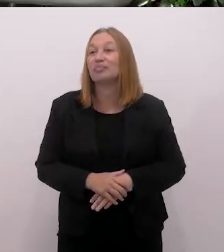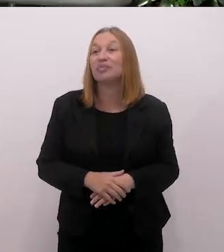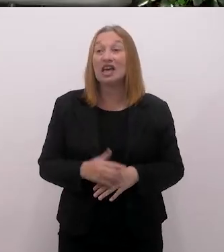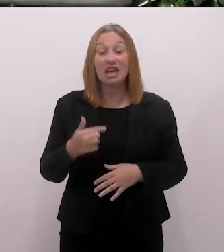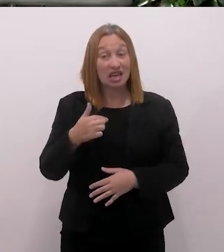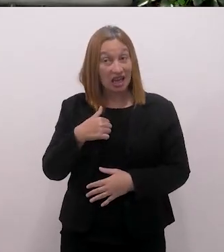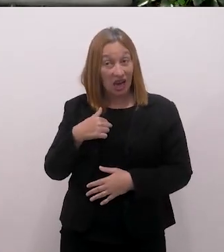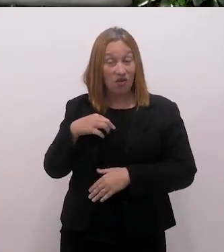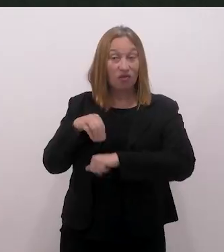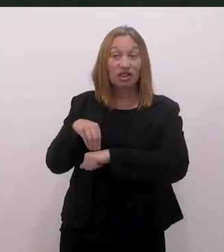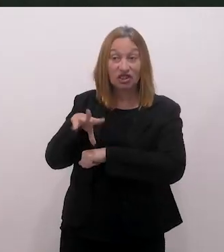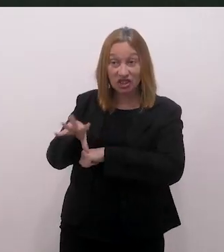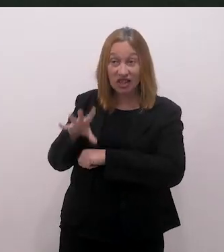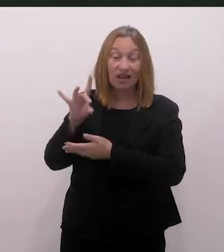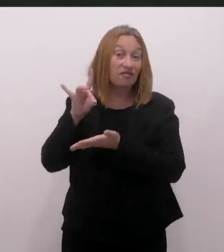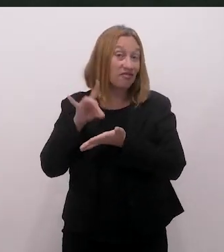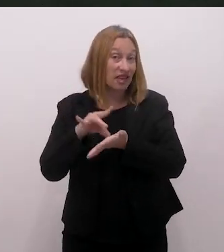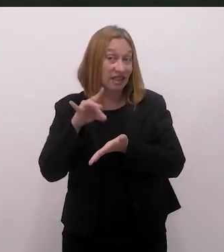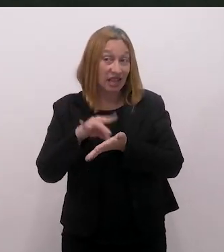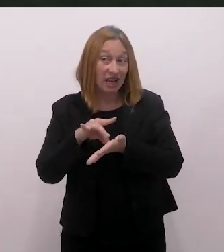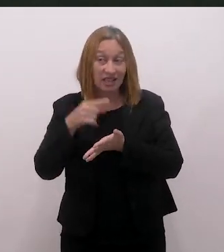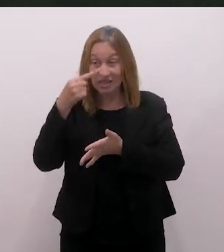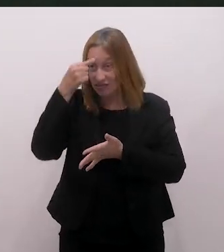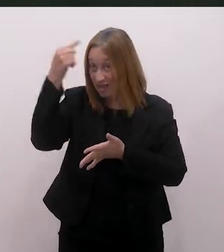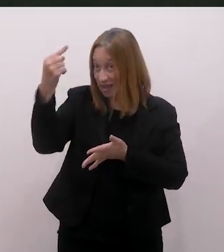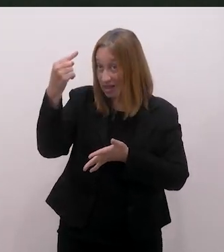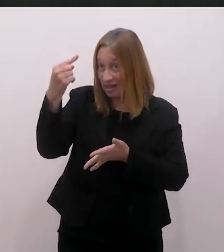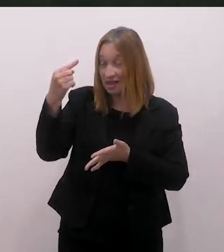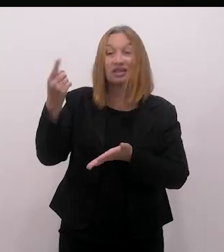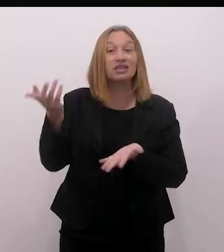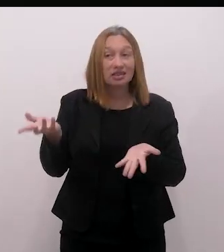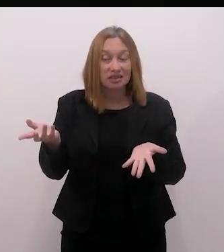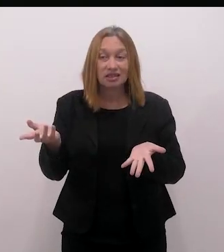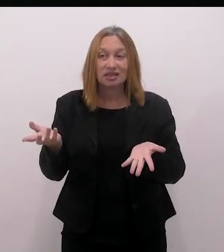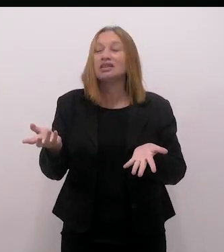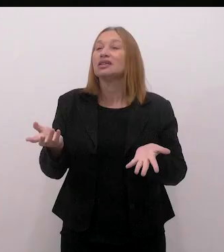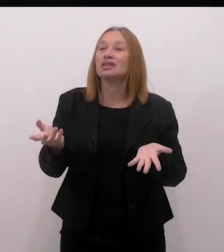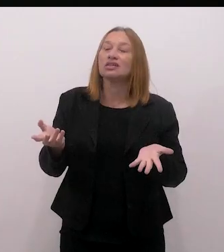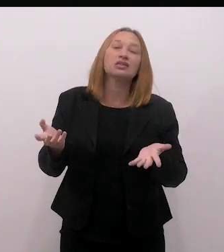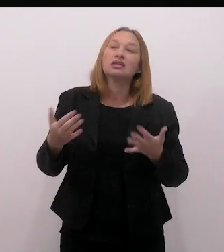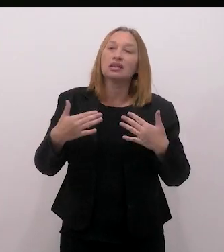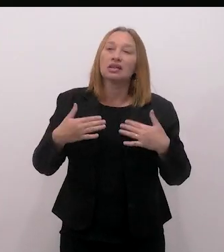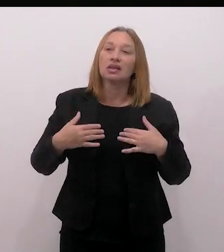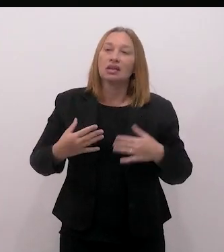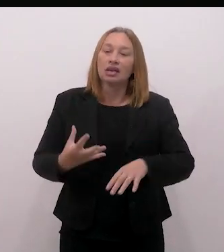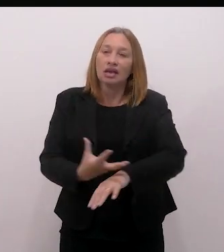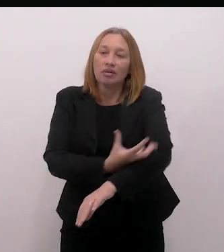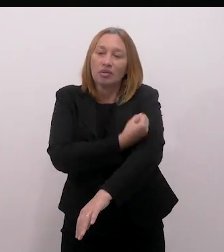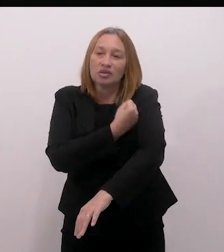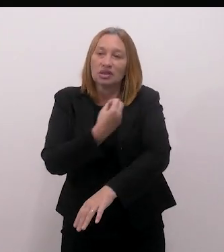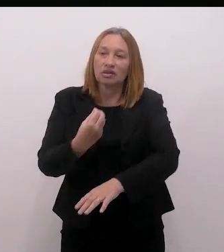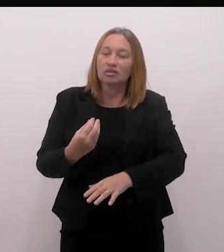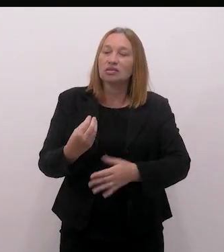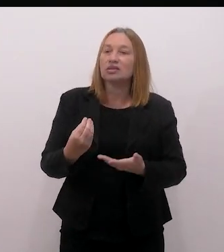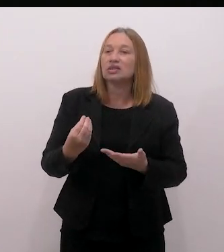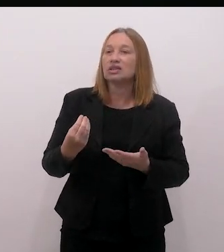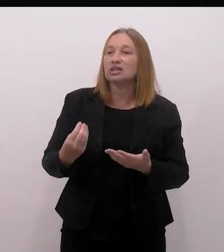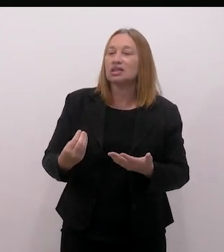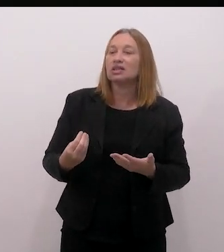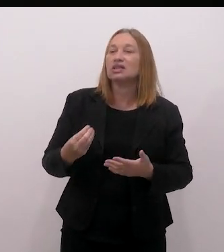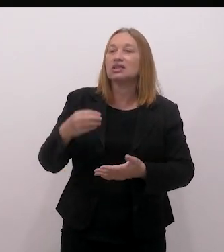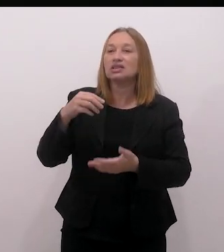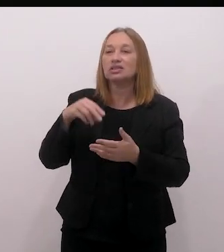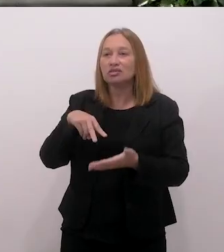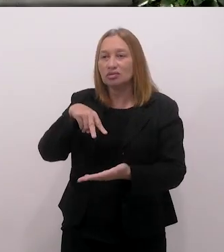E eu vou indicar Verdade Inventada, que é o corpo e neurociência na construção das emoções nos palcos e na vida. Como a gente está falando aqui